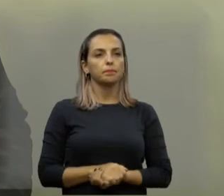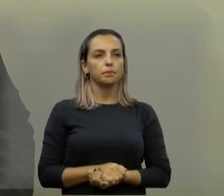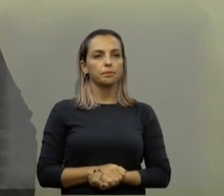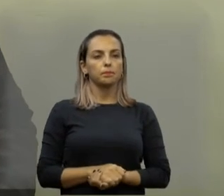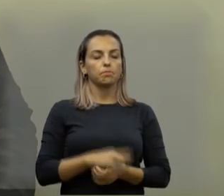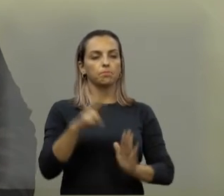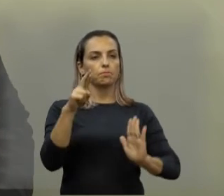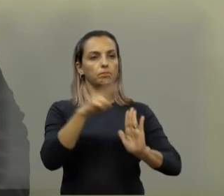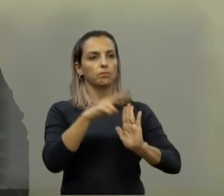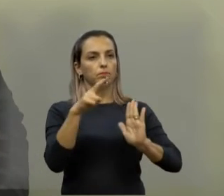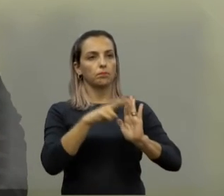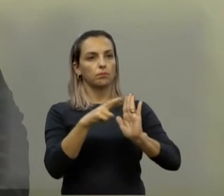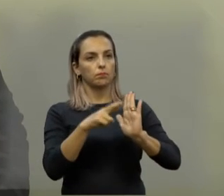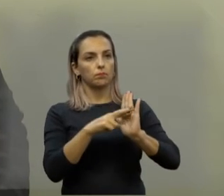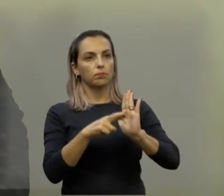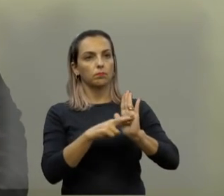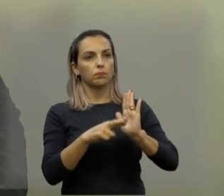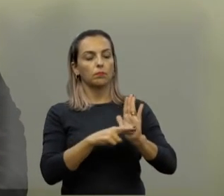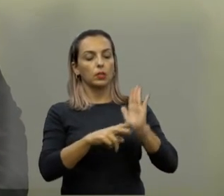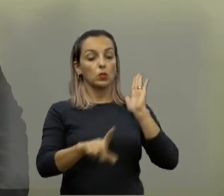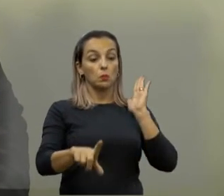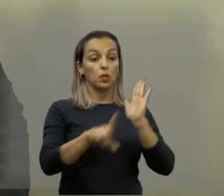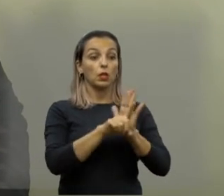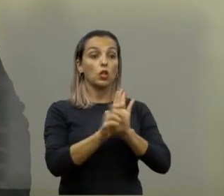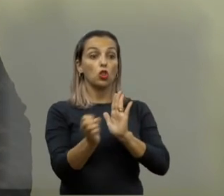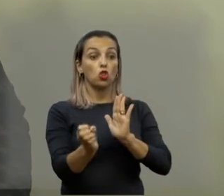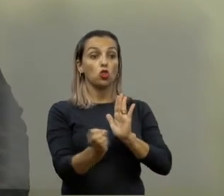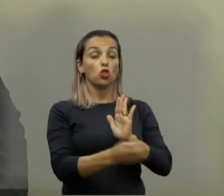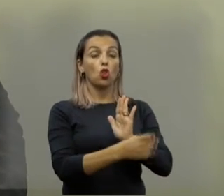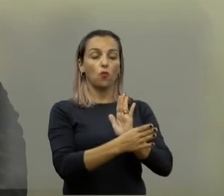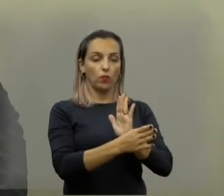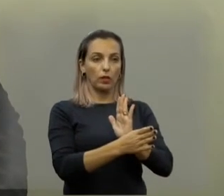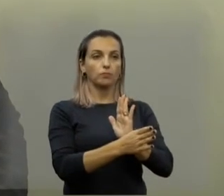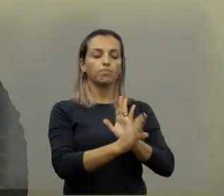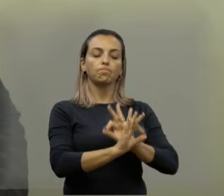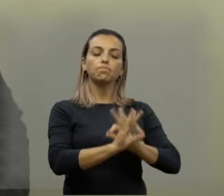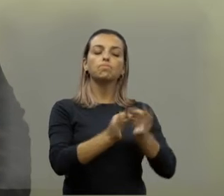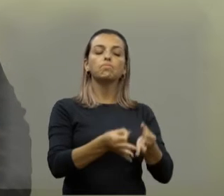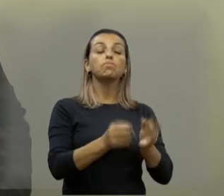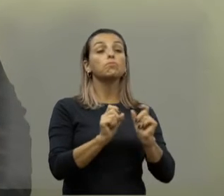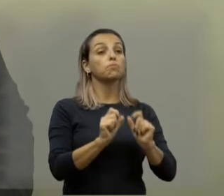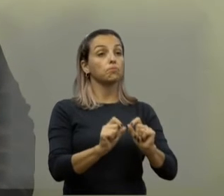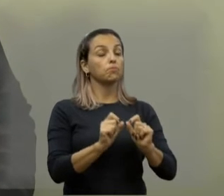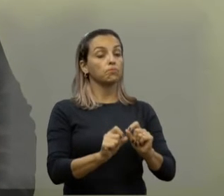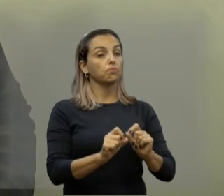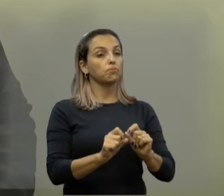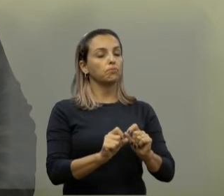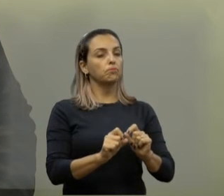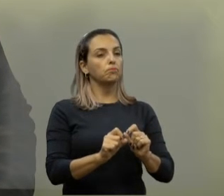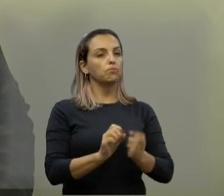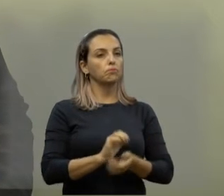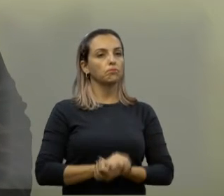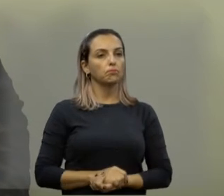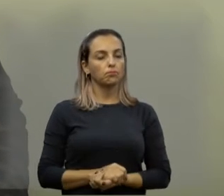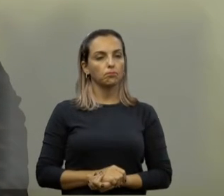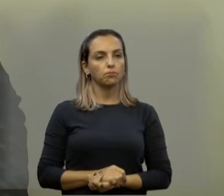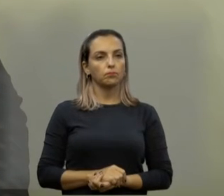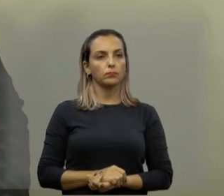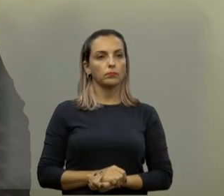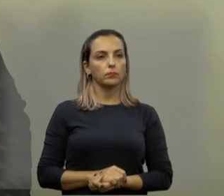é normatizar em uma única lei moderna robusta e simples né a